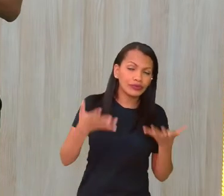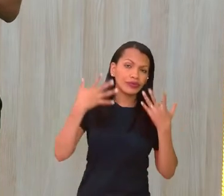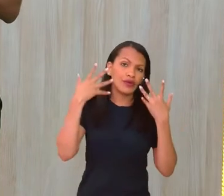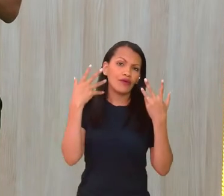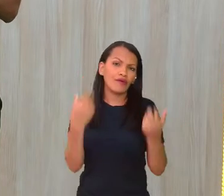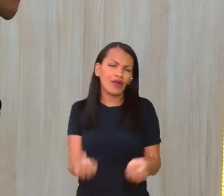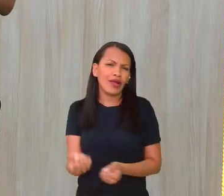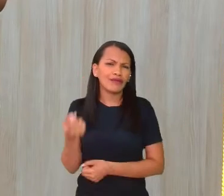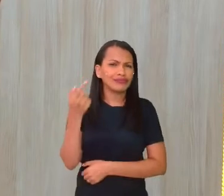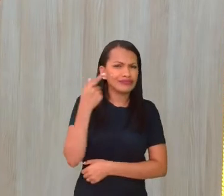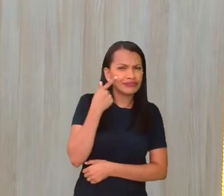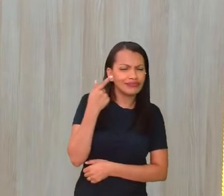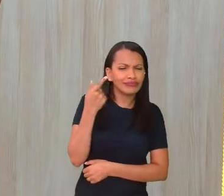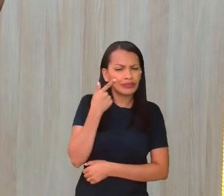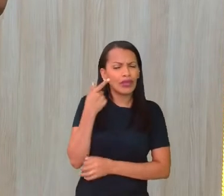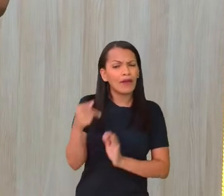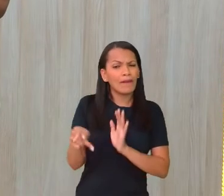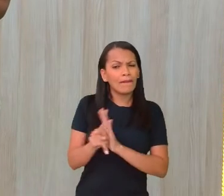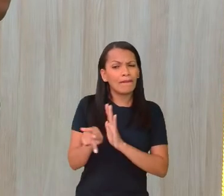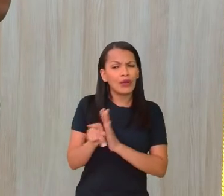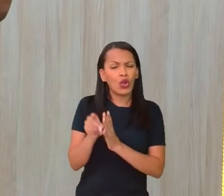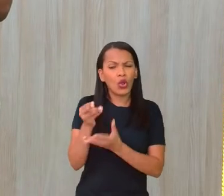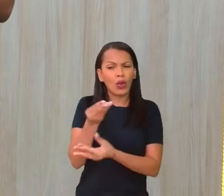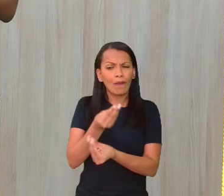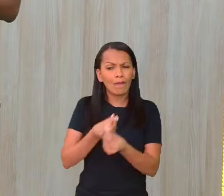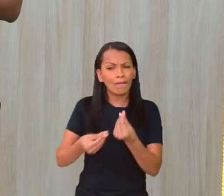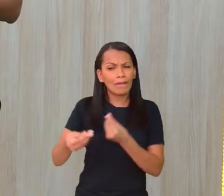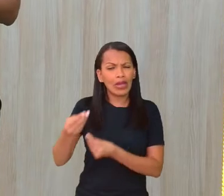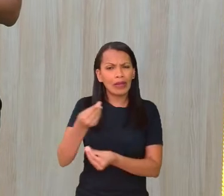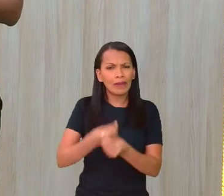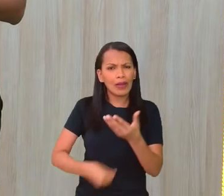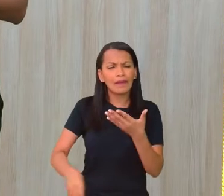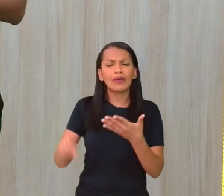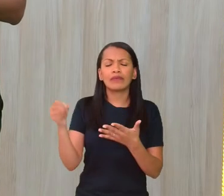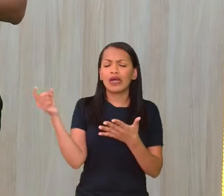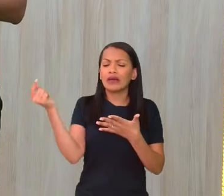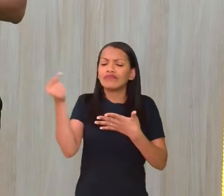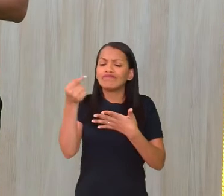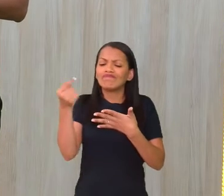abordar de uma forma mais específica, digamos assim. Então,